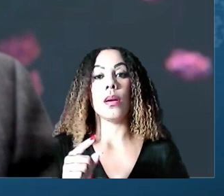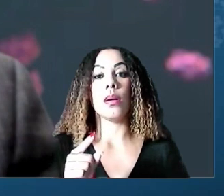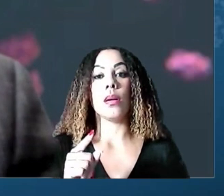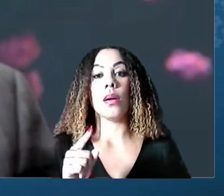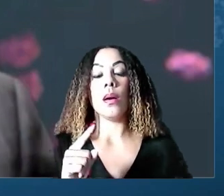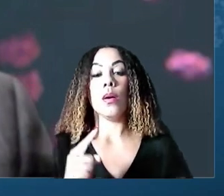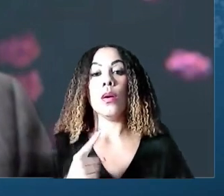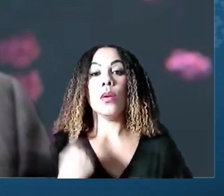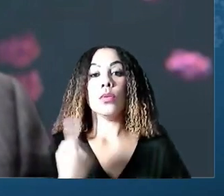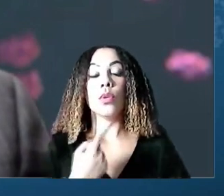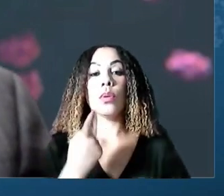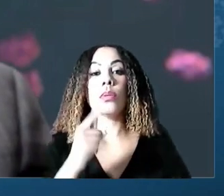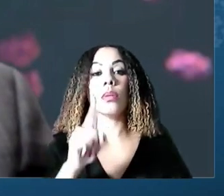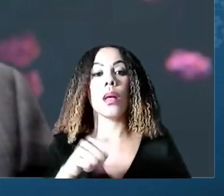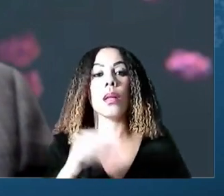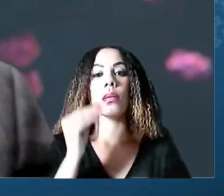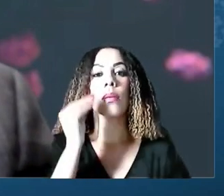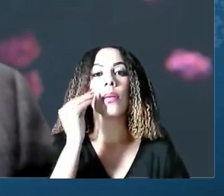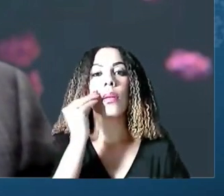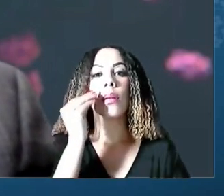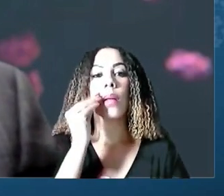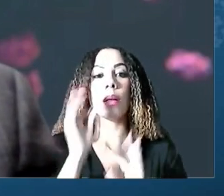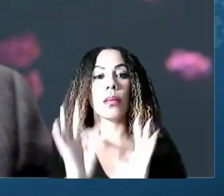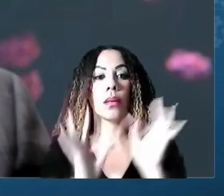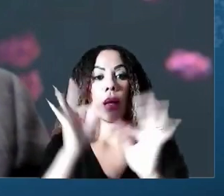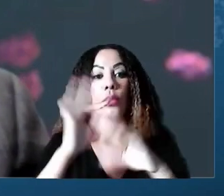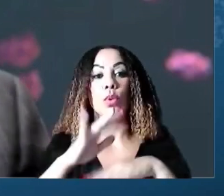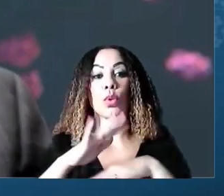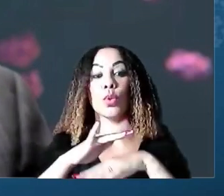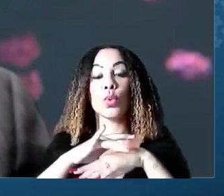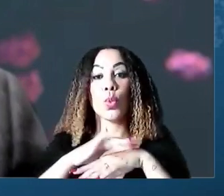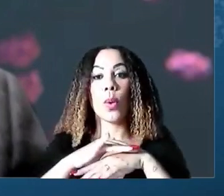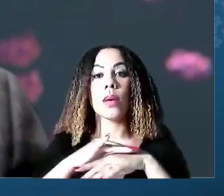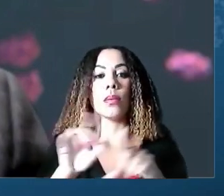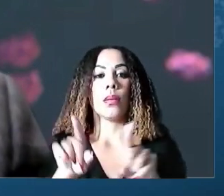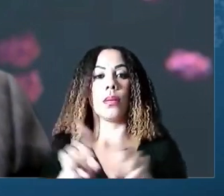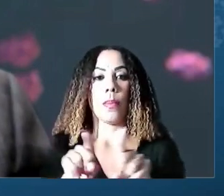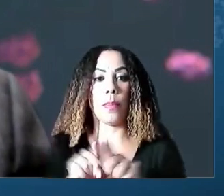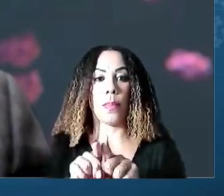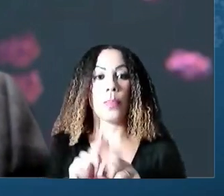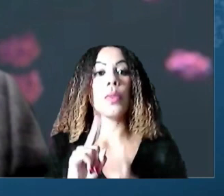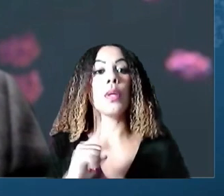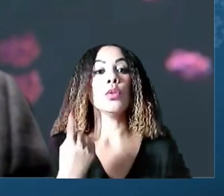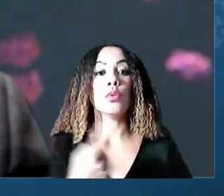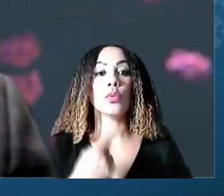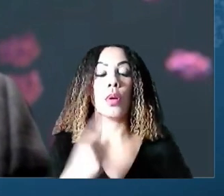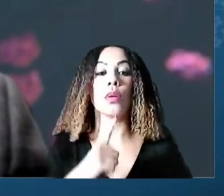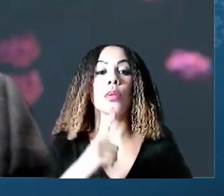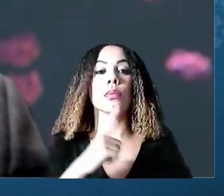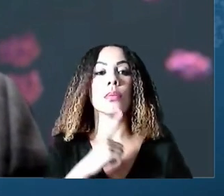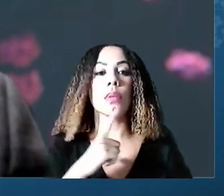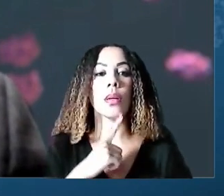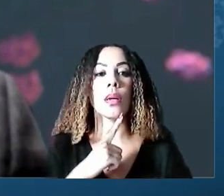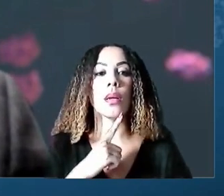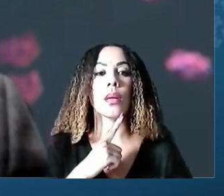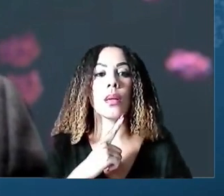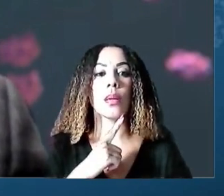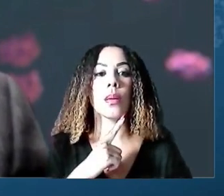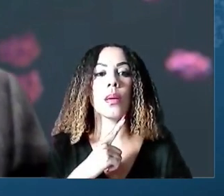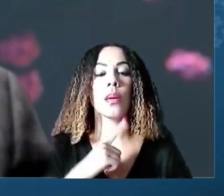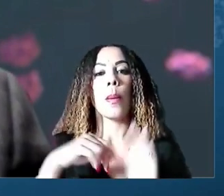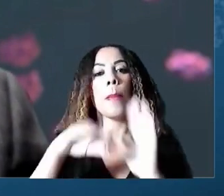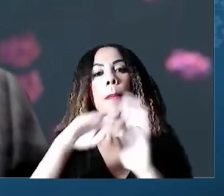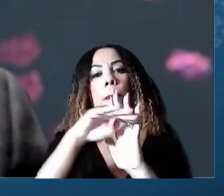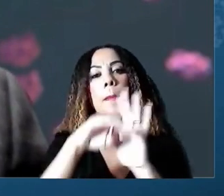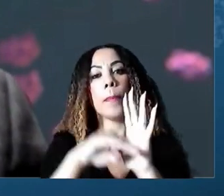nós estamos tentando tratar doenças prevalentes também. Nós temos também um programa